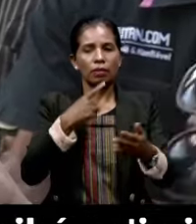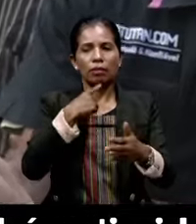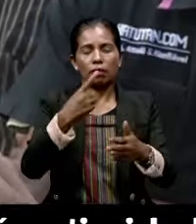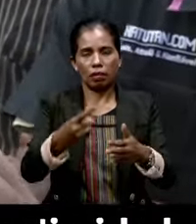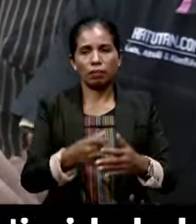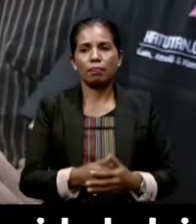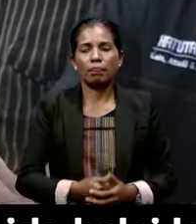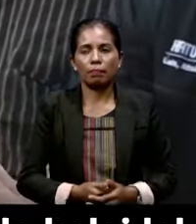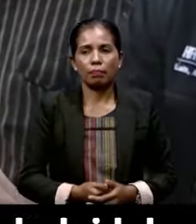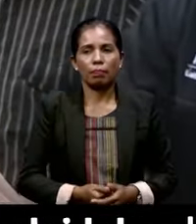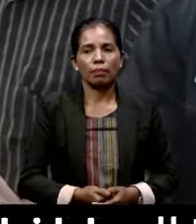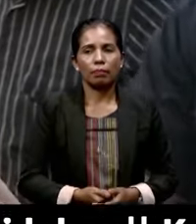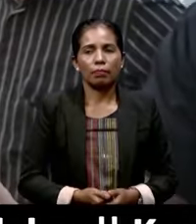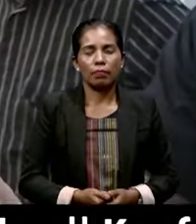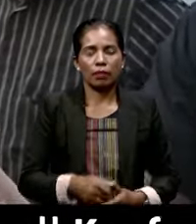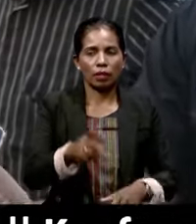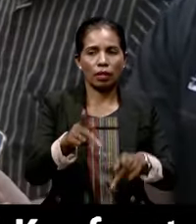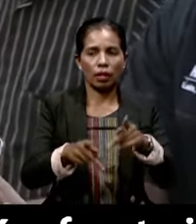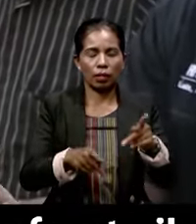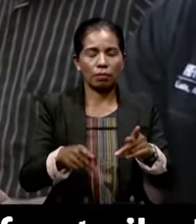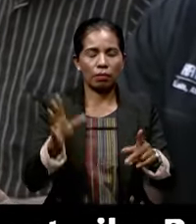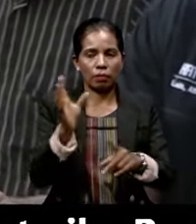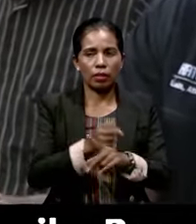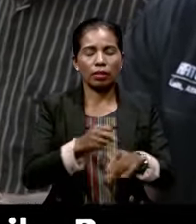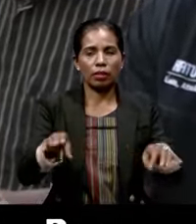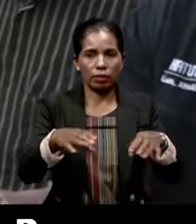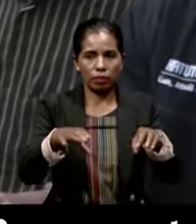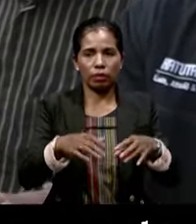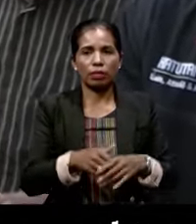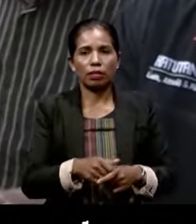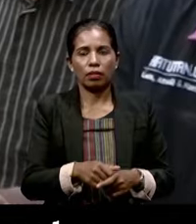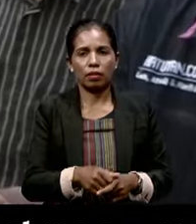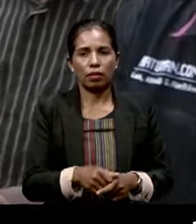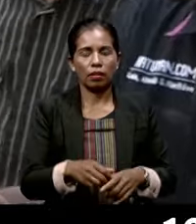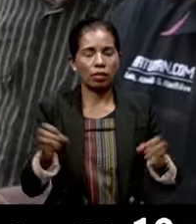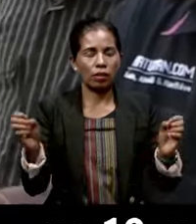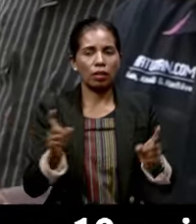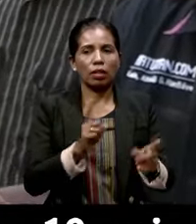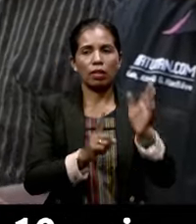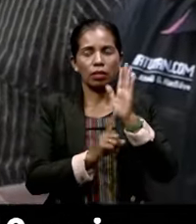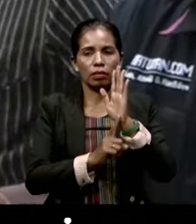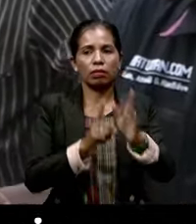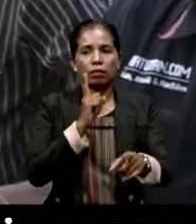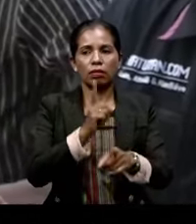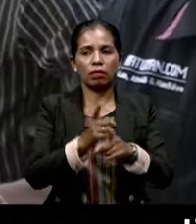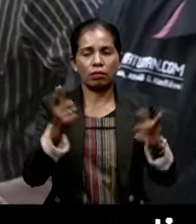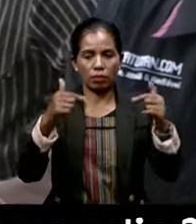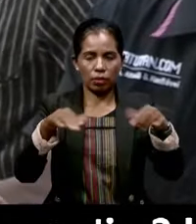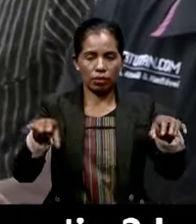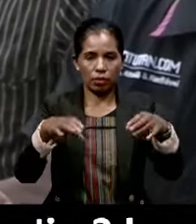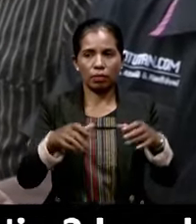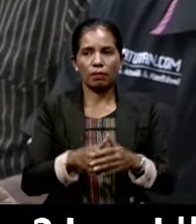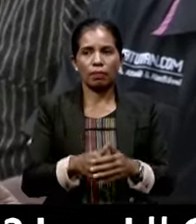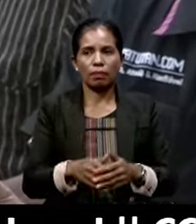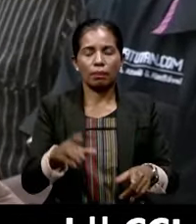gthian ema falta servisu la ho justifica sound de ke dia ma servisu ba lo